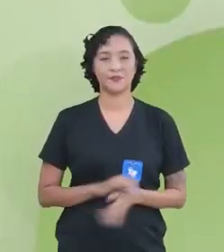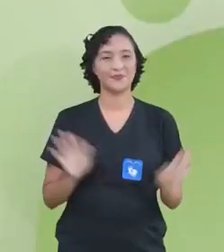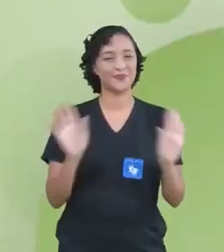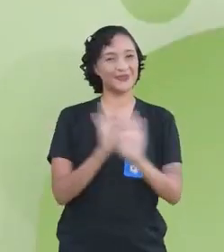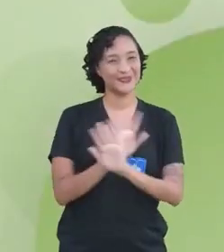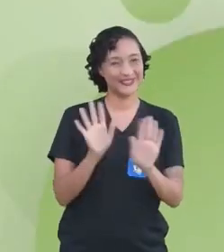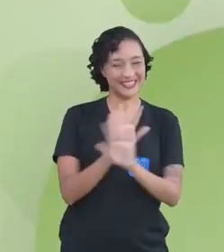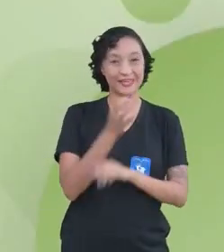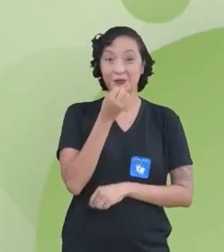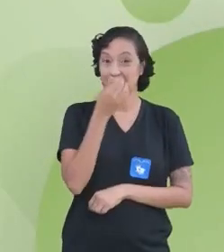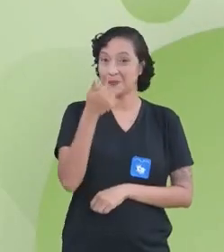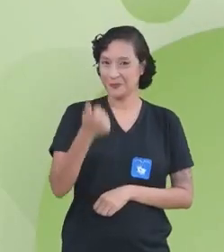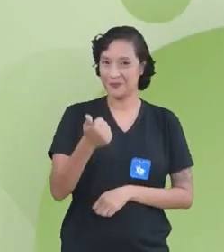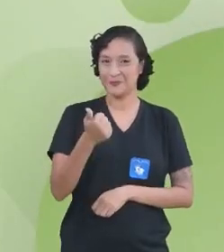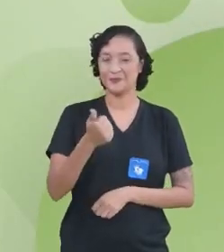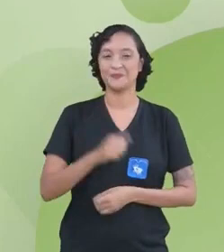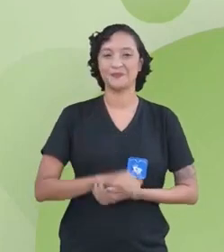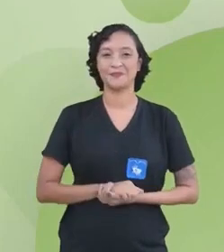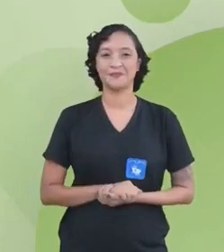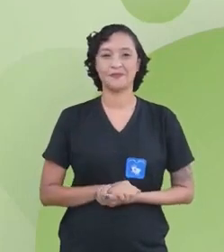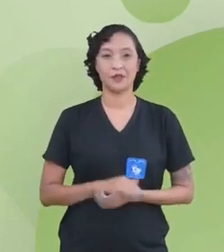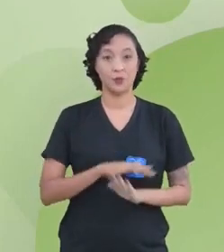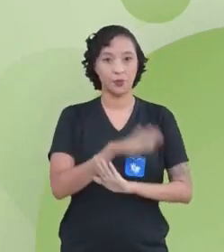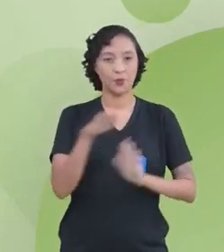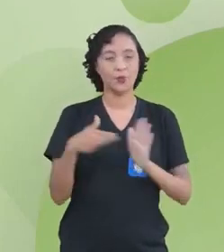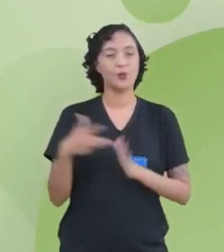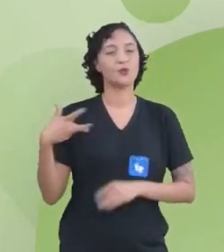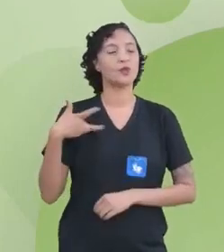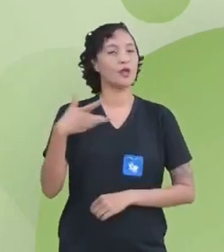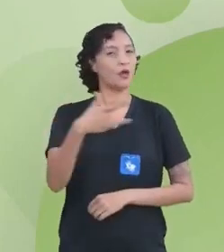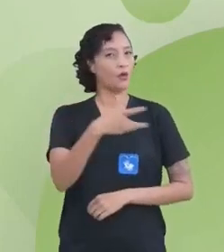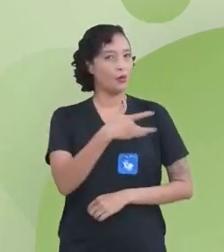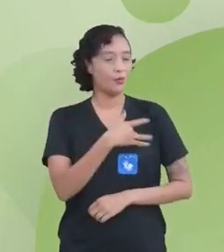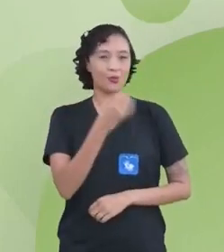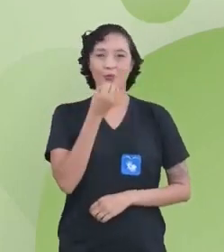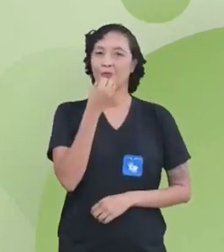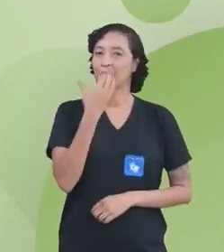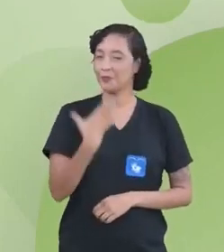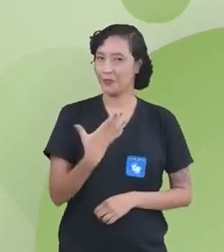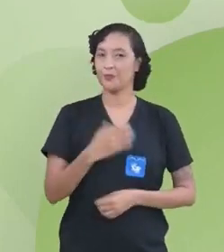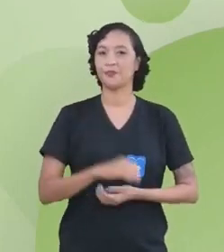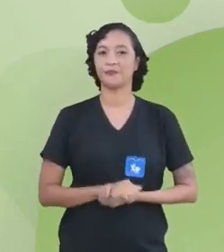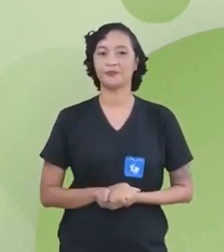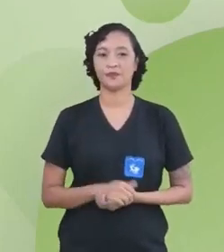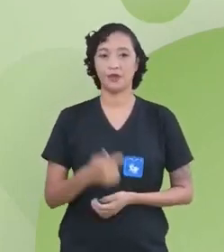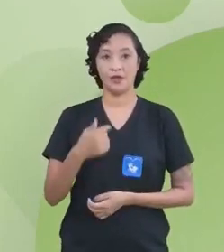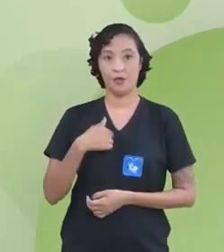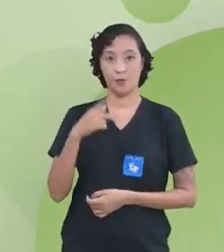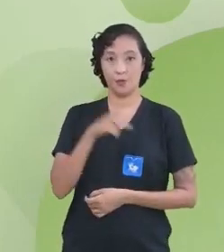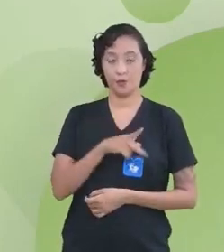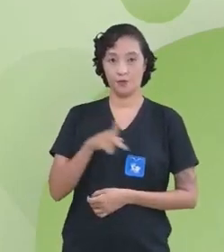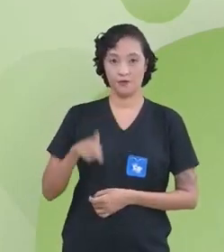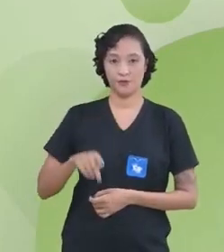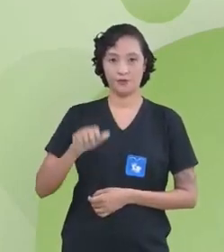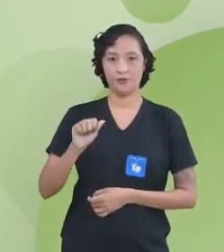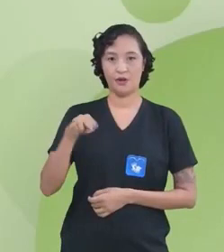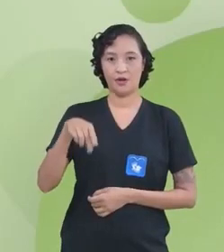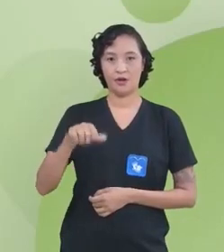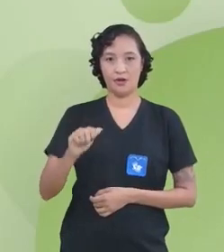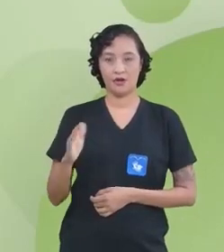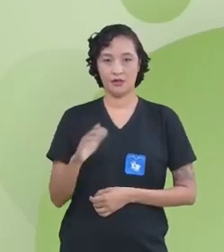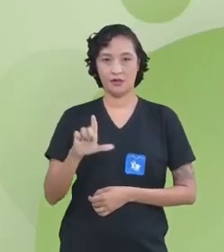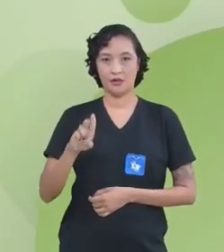Olá, tudo bem? Todos com saúde? Que bom! Hoje, sou a professora Ana Lúcia e hoje